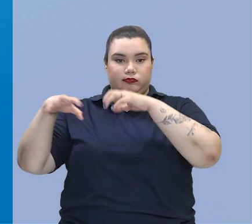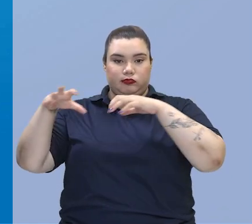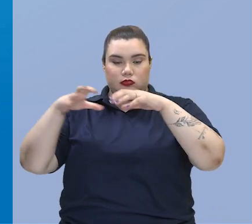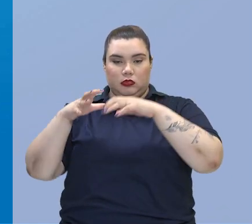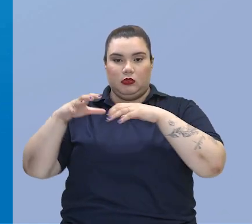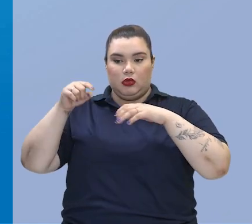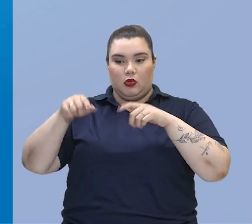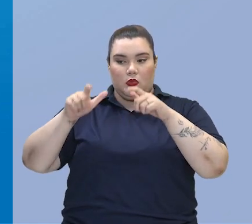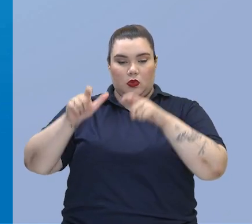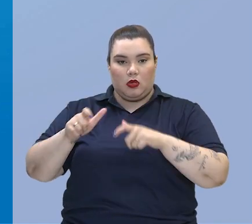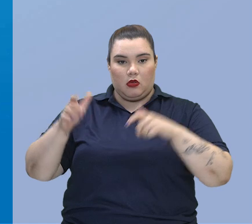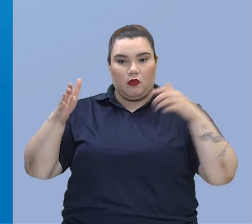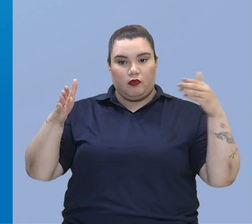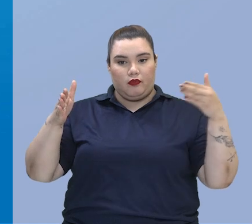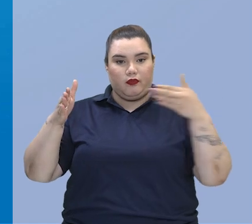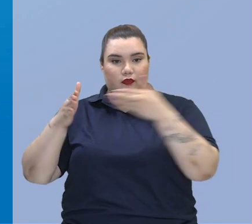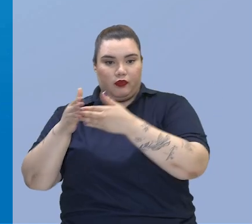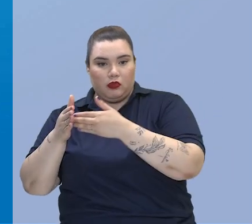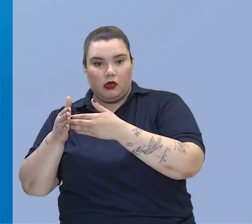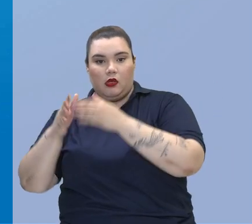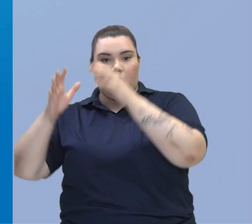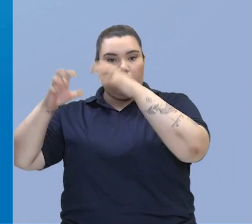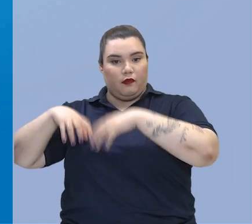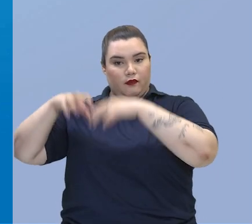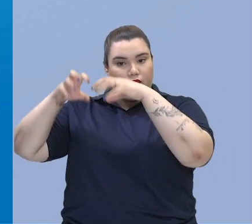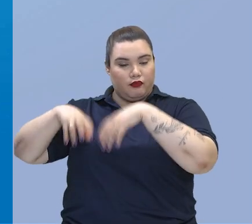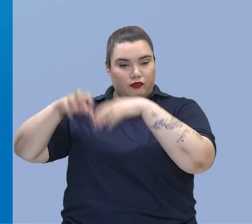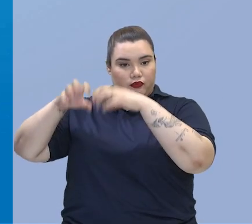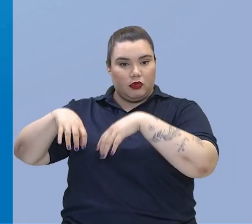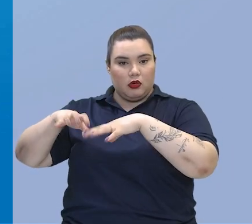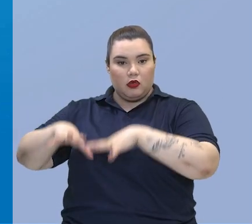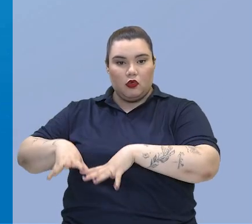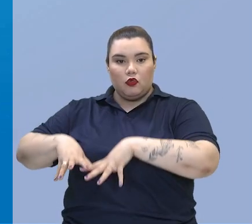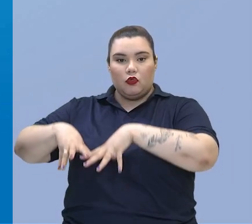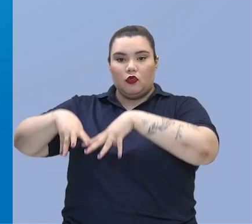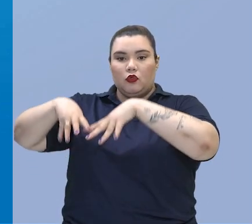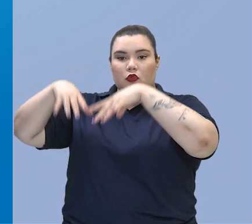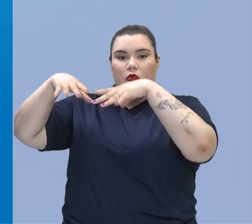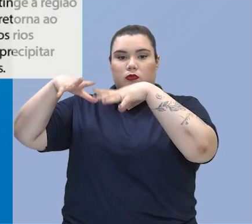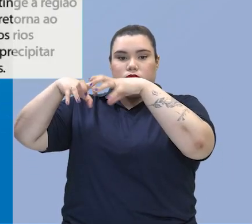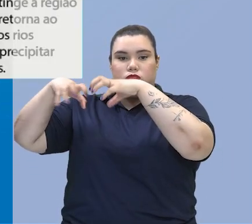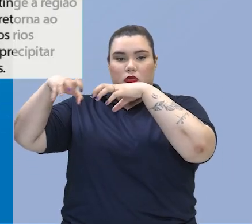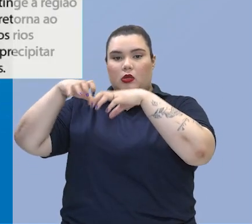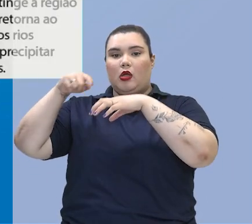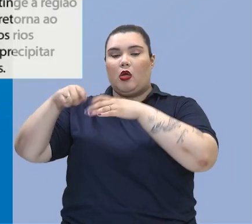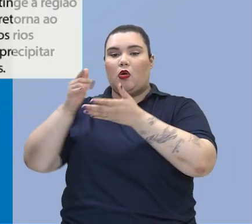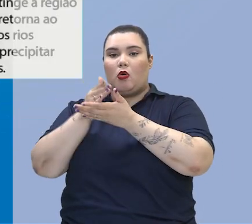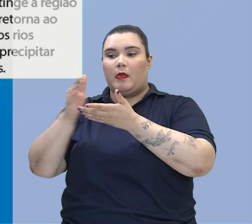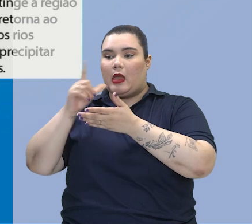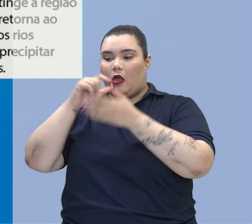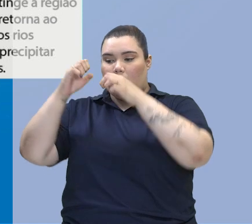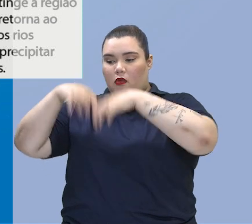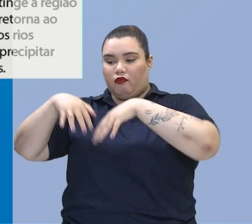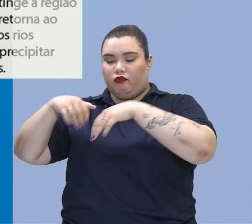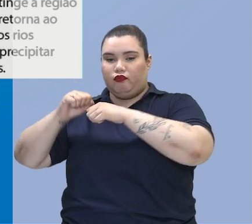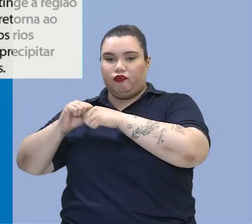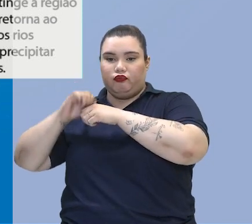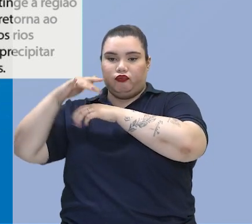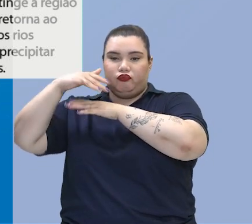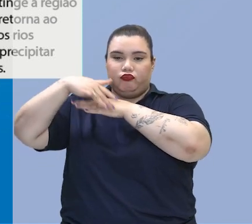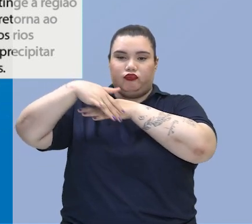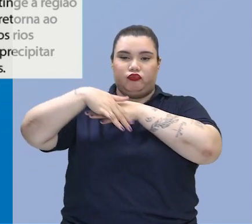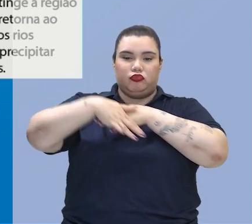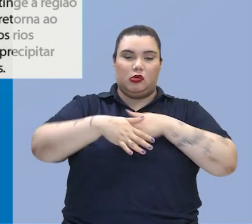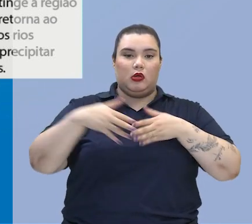se precipitará, ou seja, parte vai chover, formando ali, então, as cabeceiras dos rios da Amazônia. E ainda essa umidade,